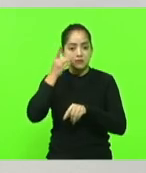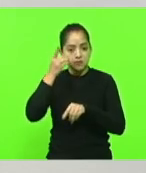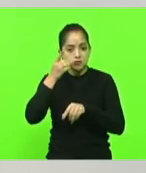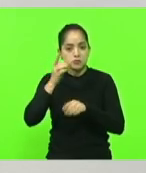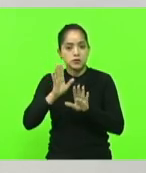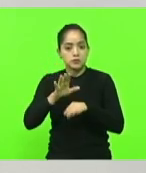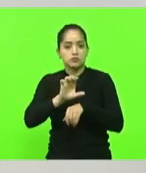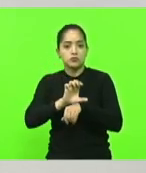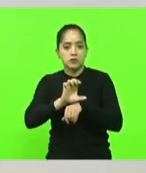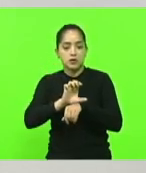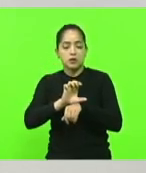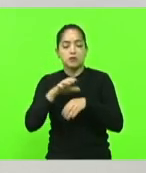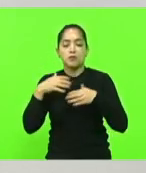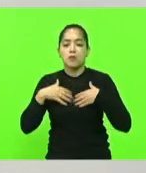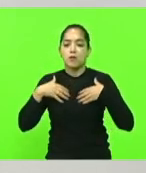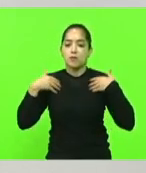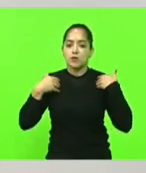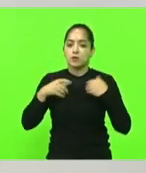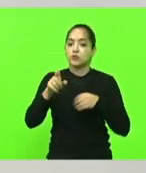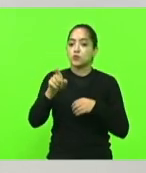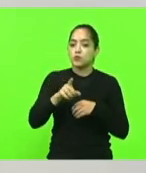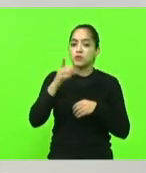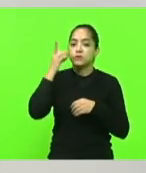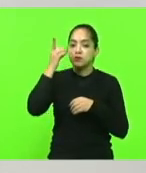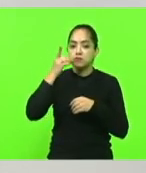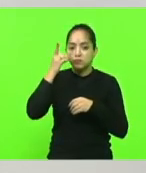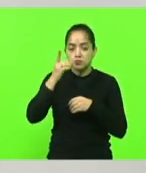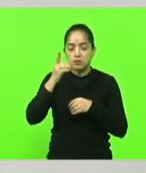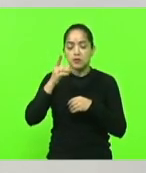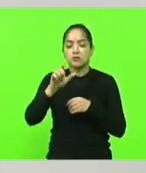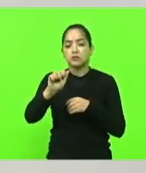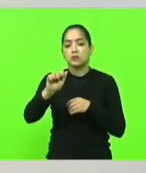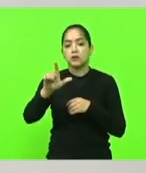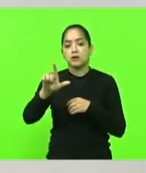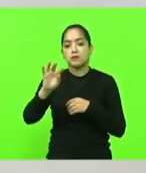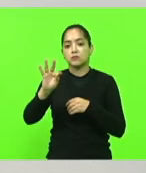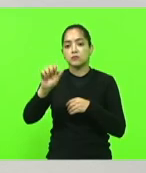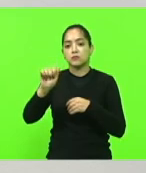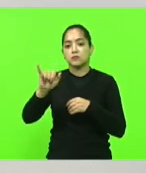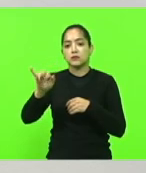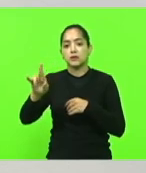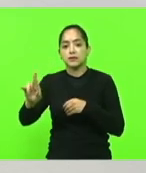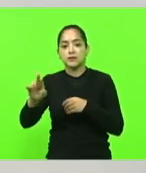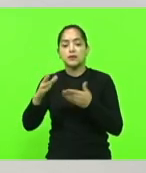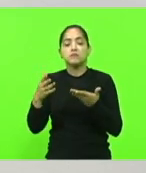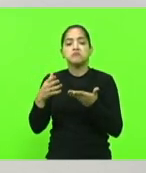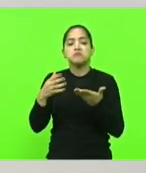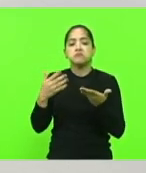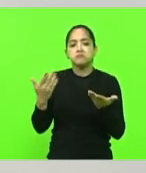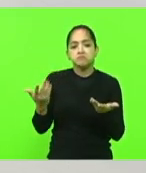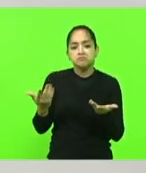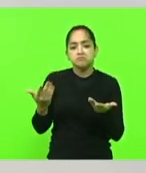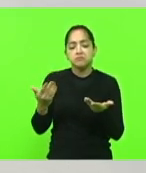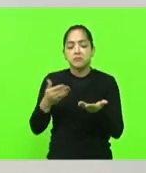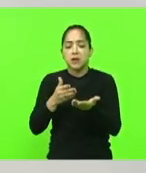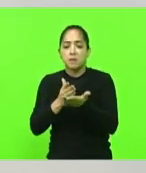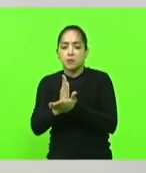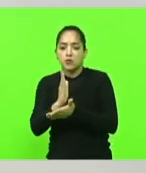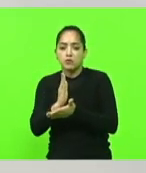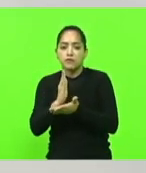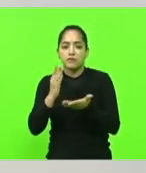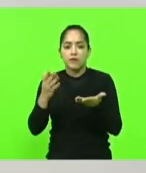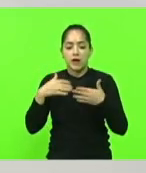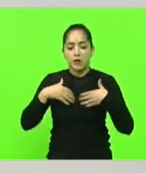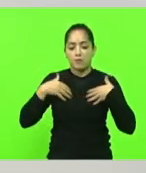uma homenagem também do ex-deputado Altair Guide. Fica aqui o questionamento, o que adianta essa casa fazer esse tipo